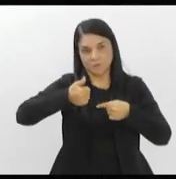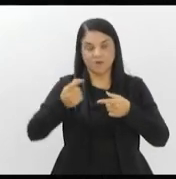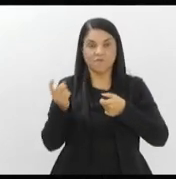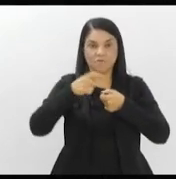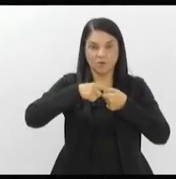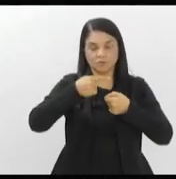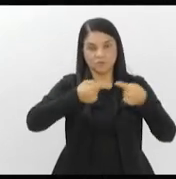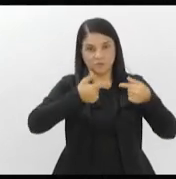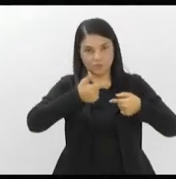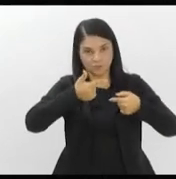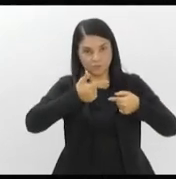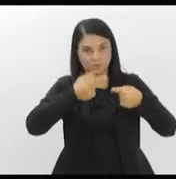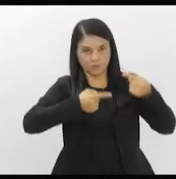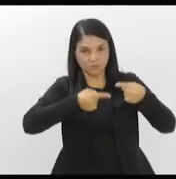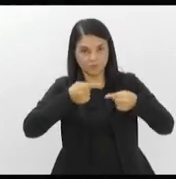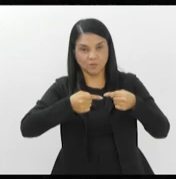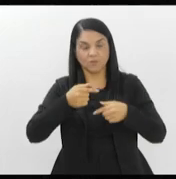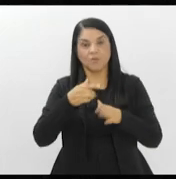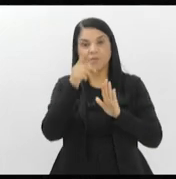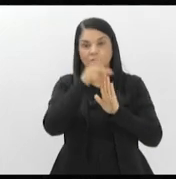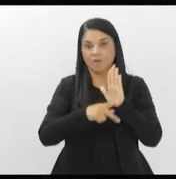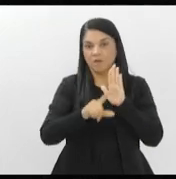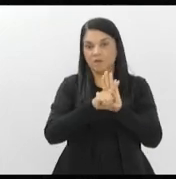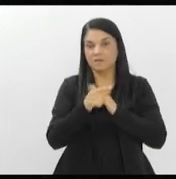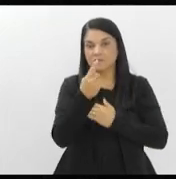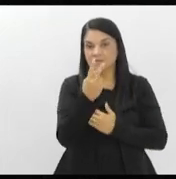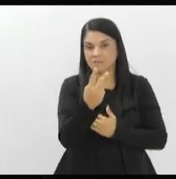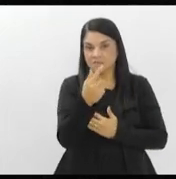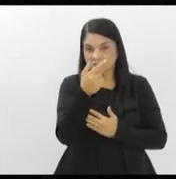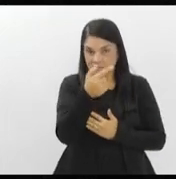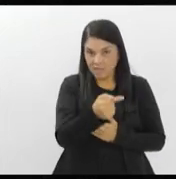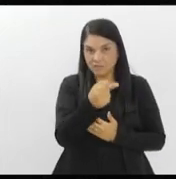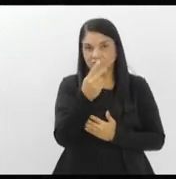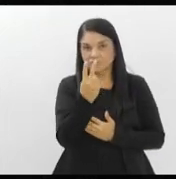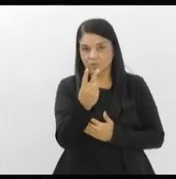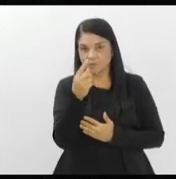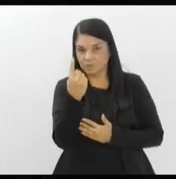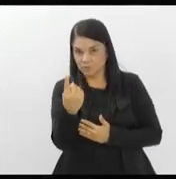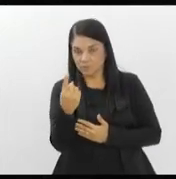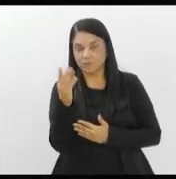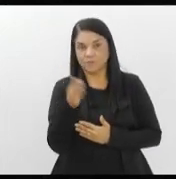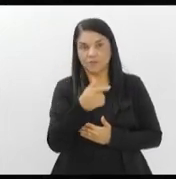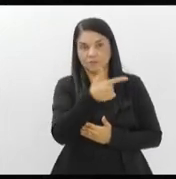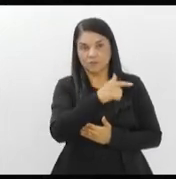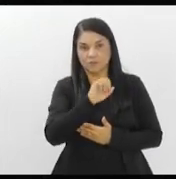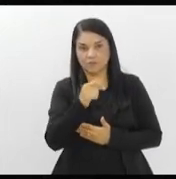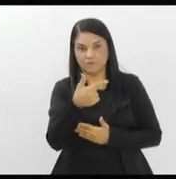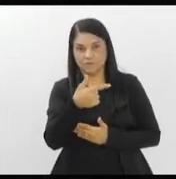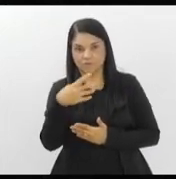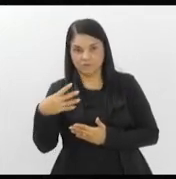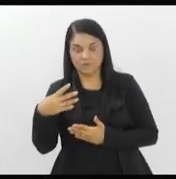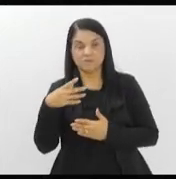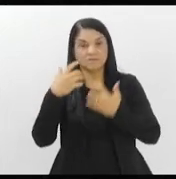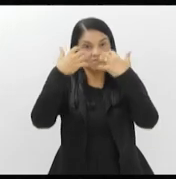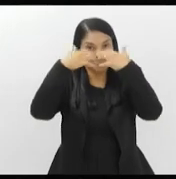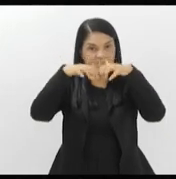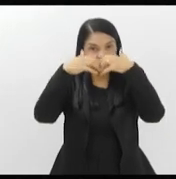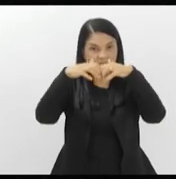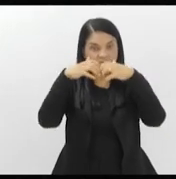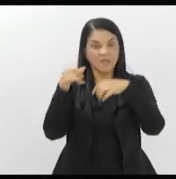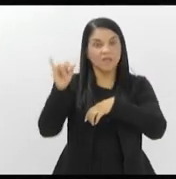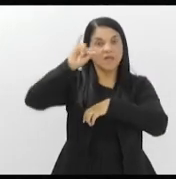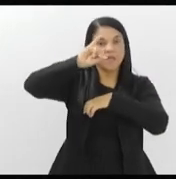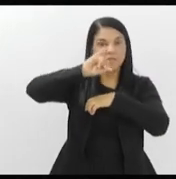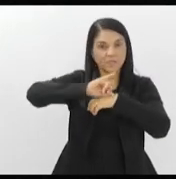é o projeto de lei 721 de 2023, que declara Petrópolis como capital estadual do ciclismo